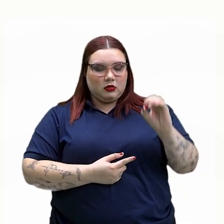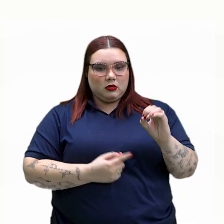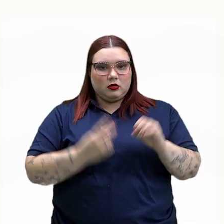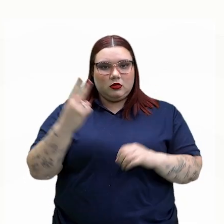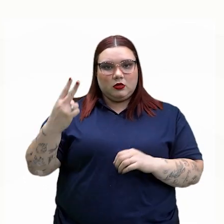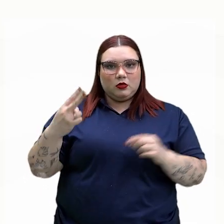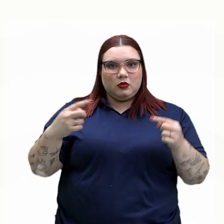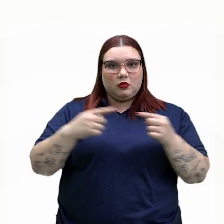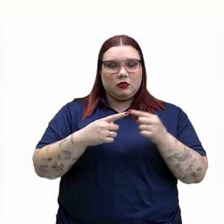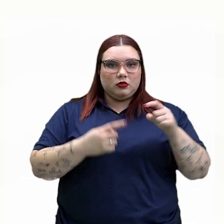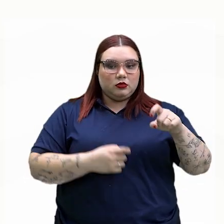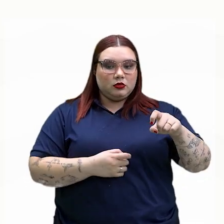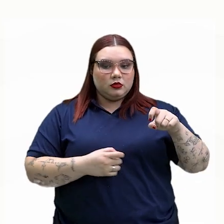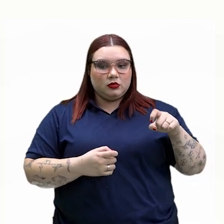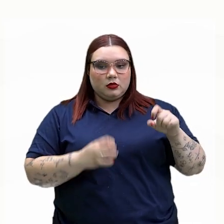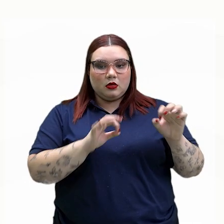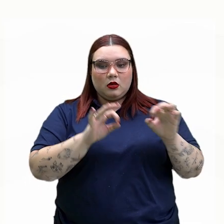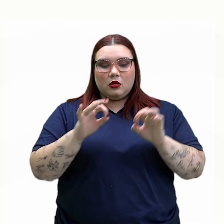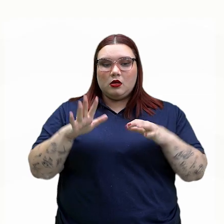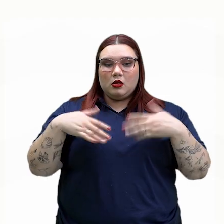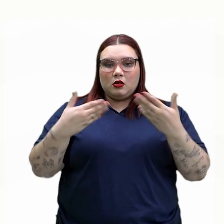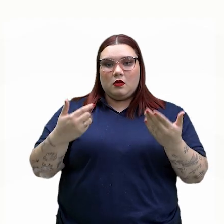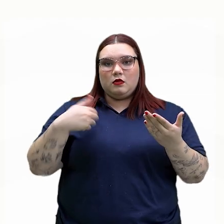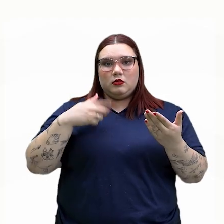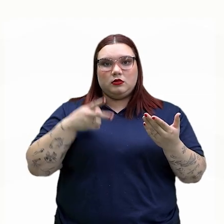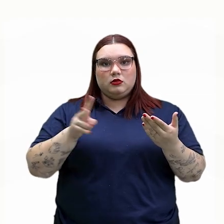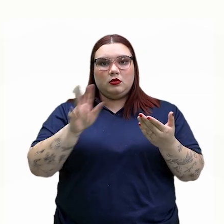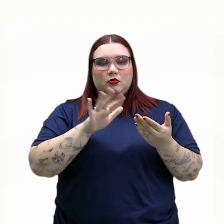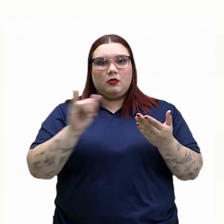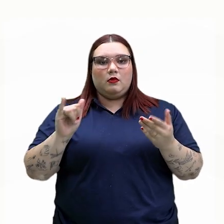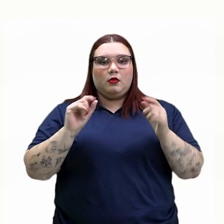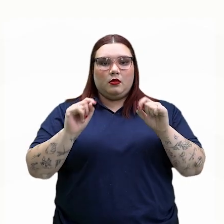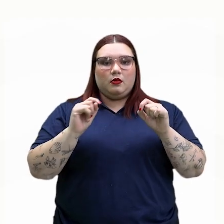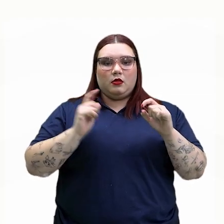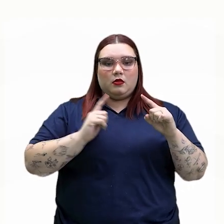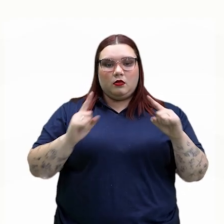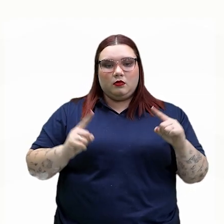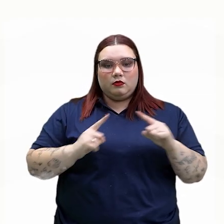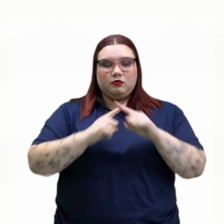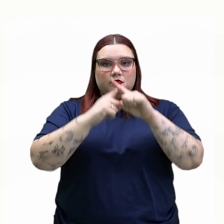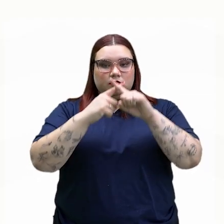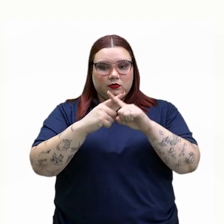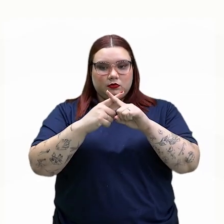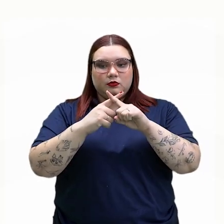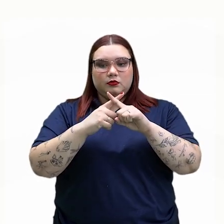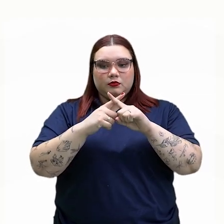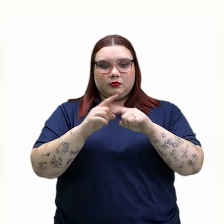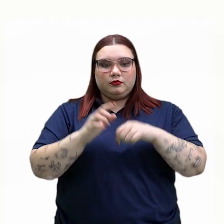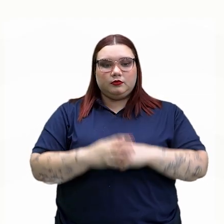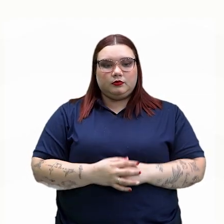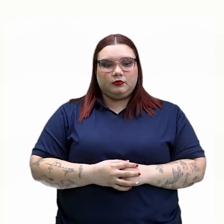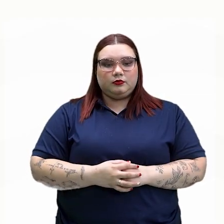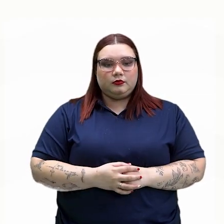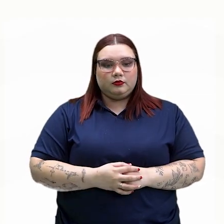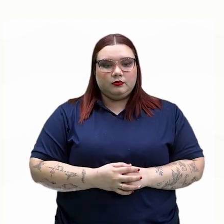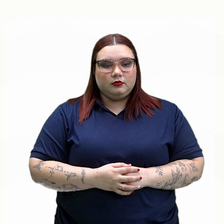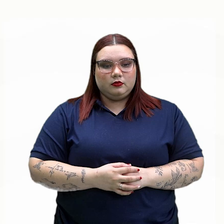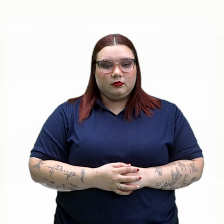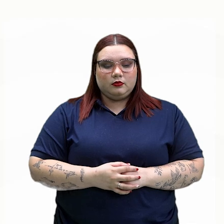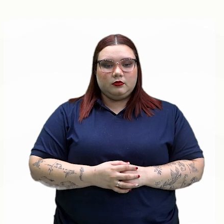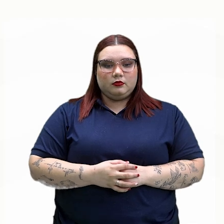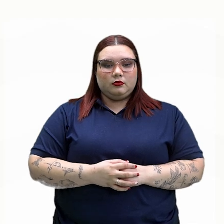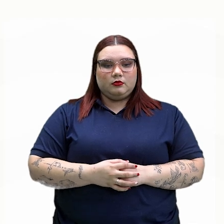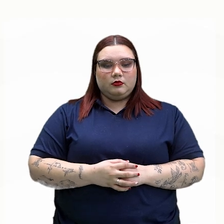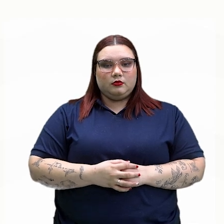360, 2 vai ser x. E aí eu sempre vou fazer aquela multiplicação cruzada da regra de 3.